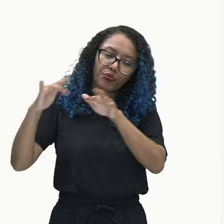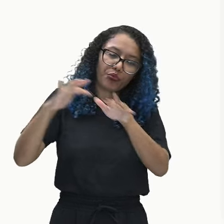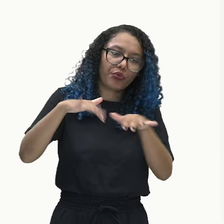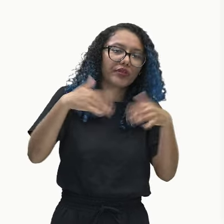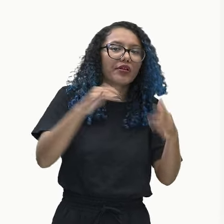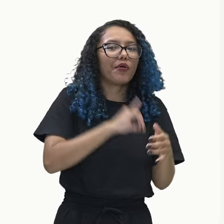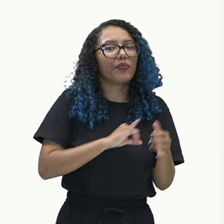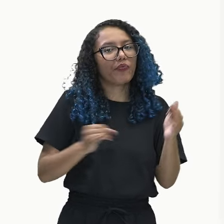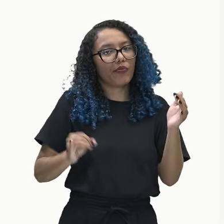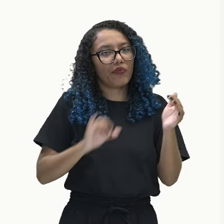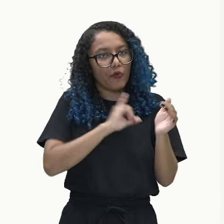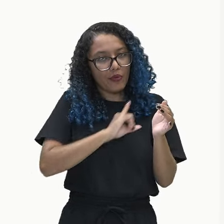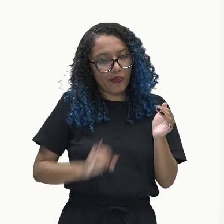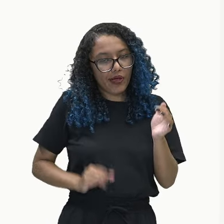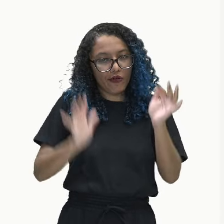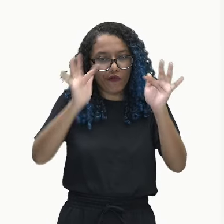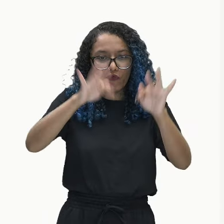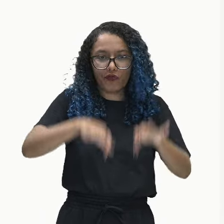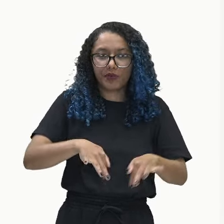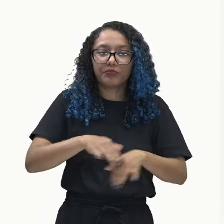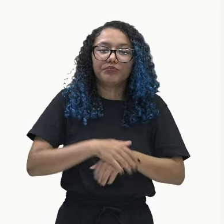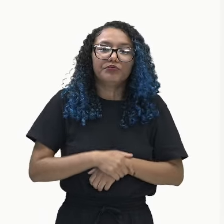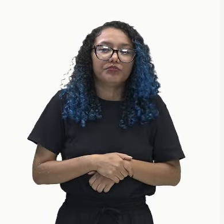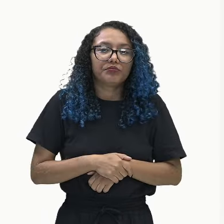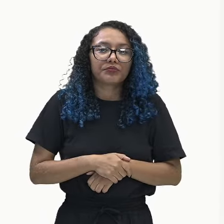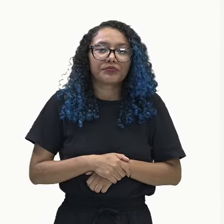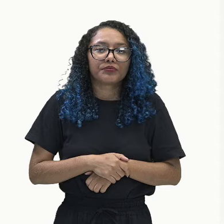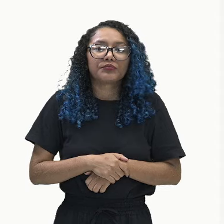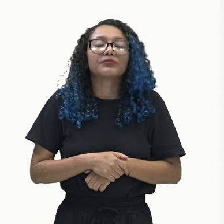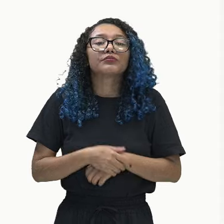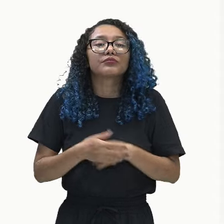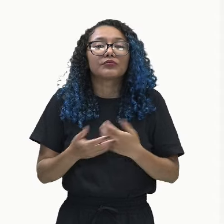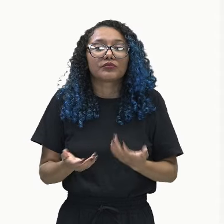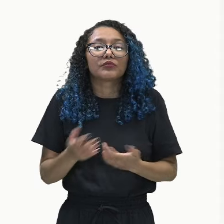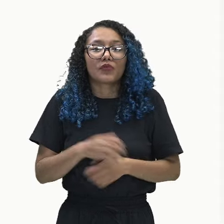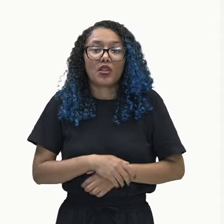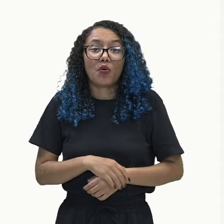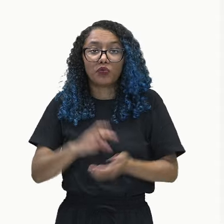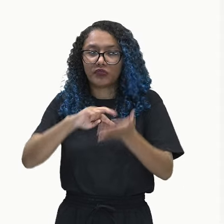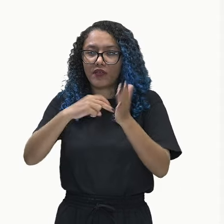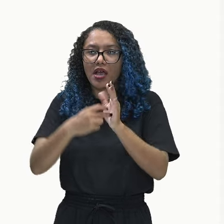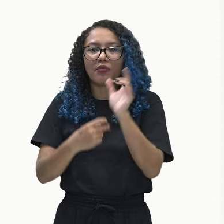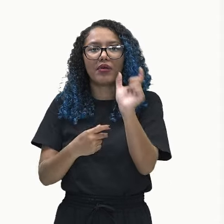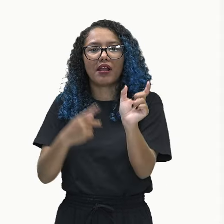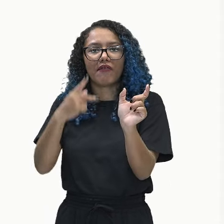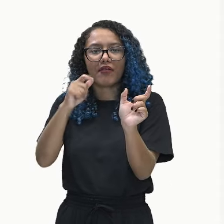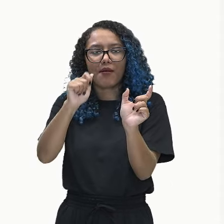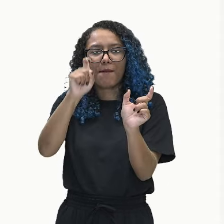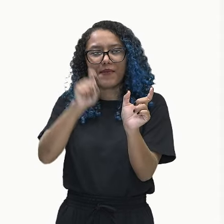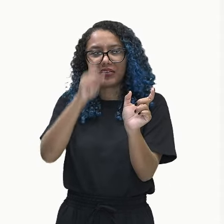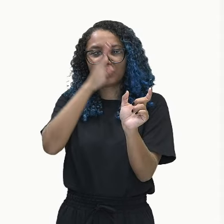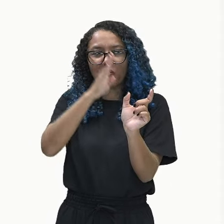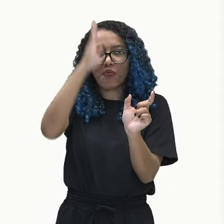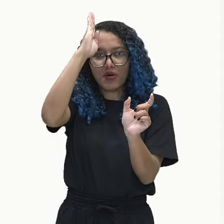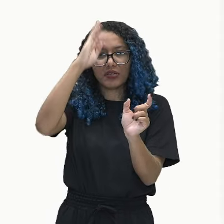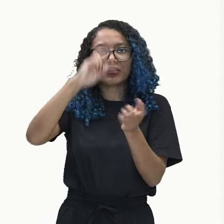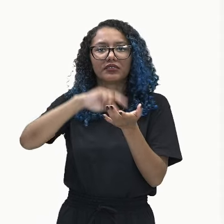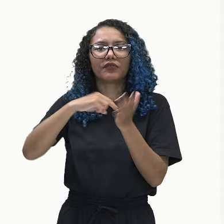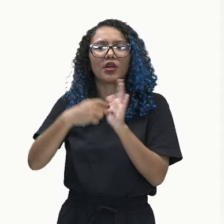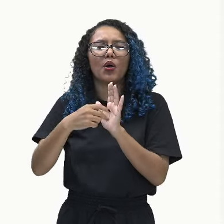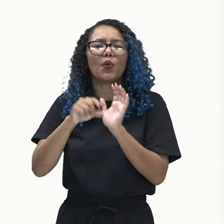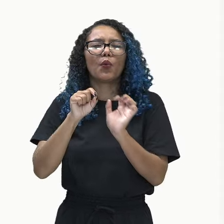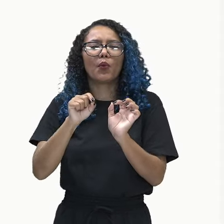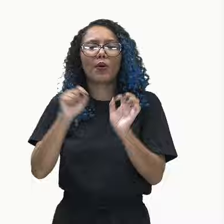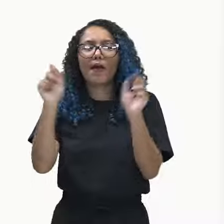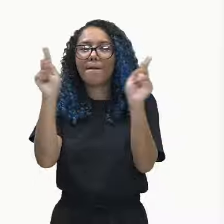O significado do termo Pax Romana, escrito em latim, idioma oficial do Império Romano, é justamente a paz,